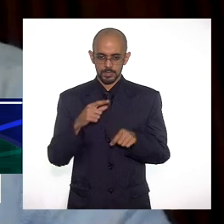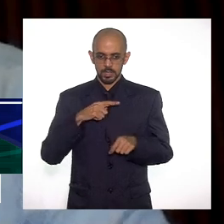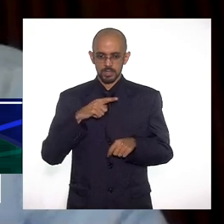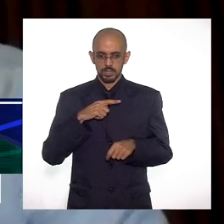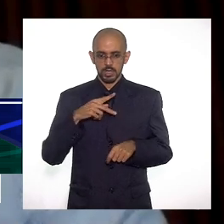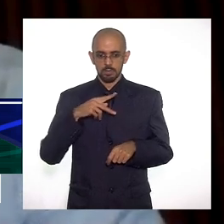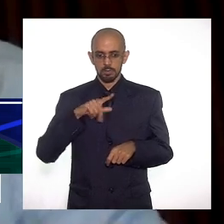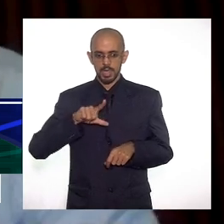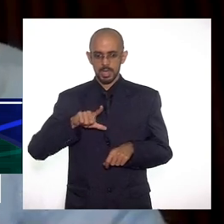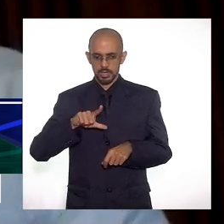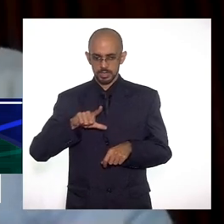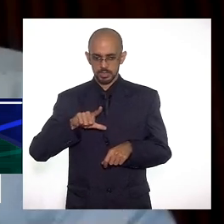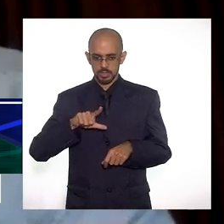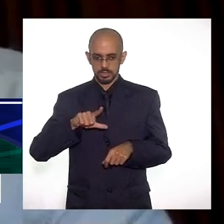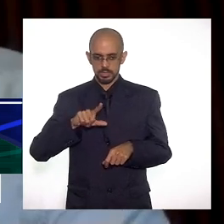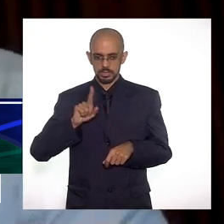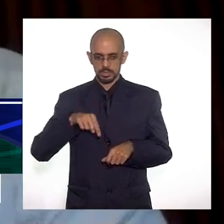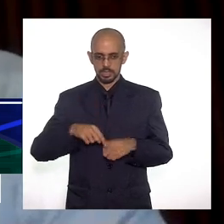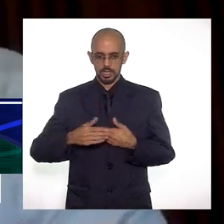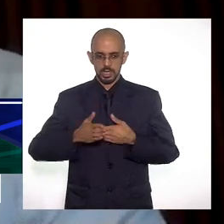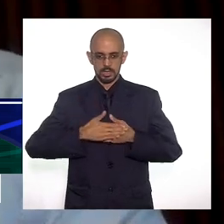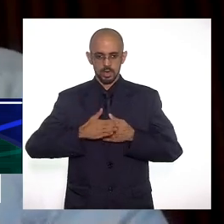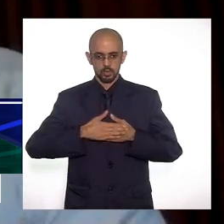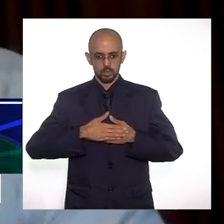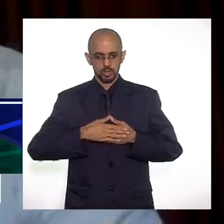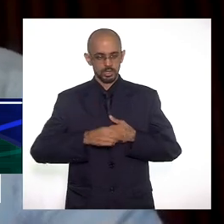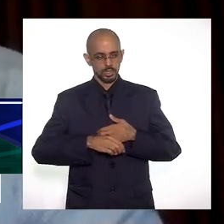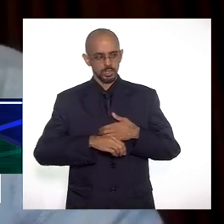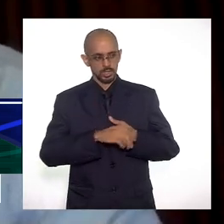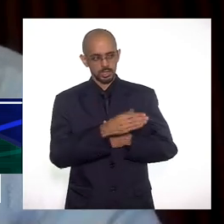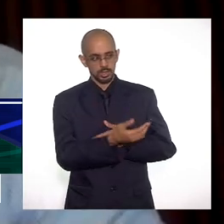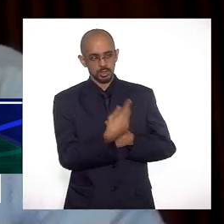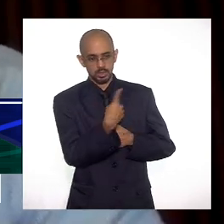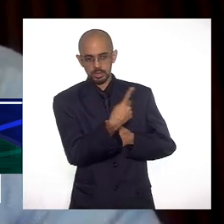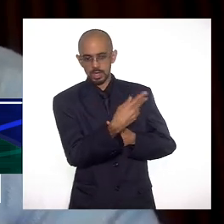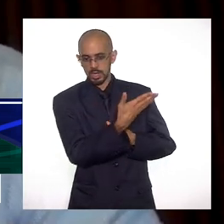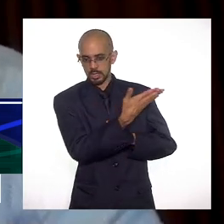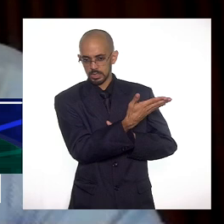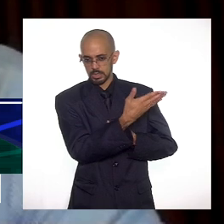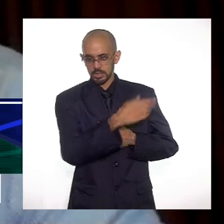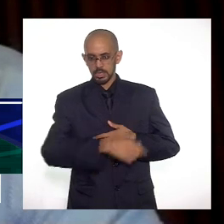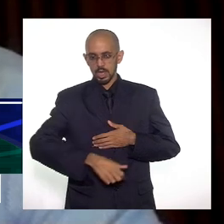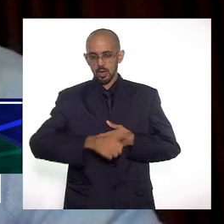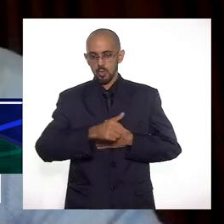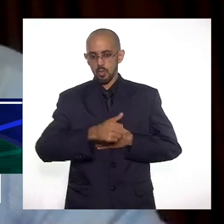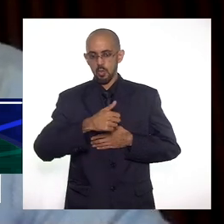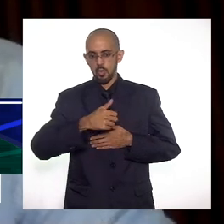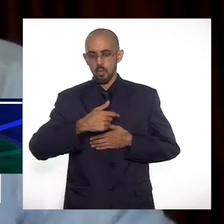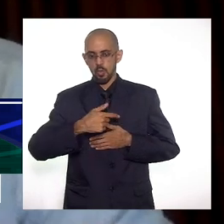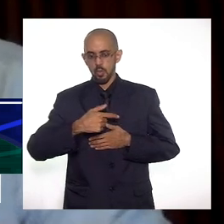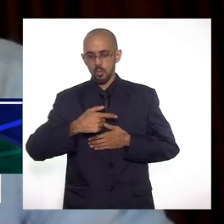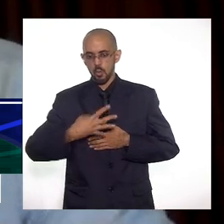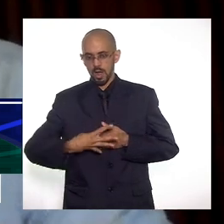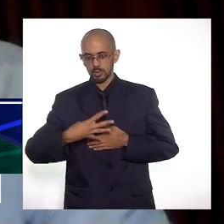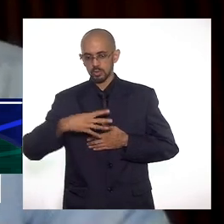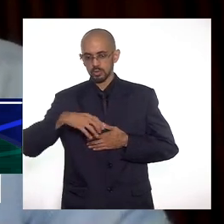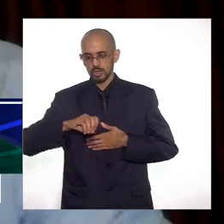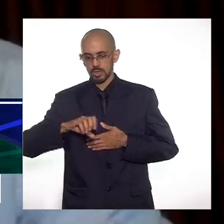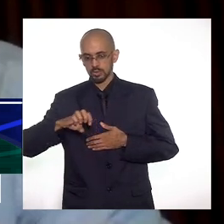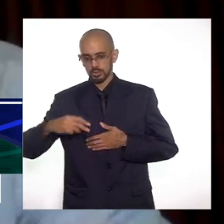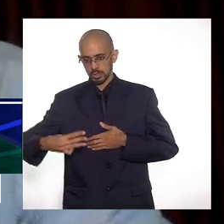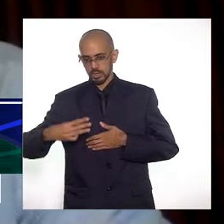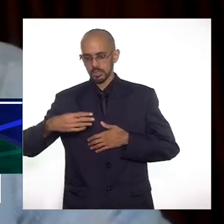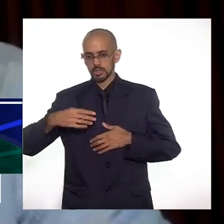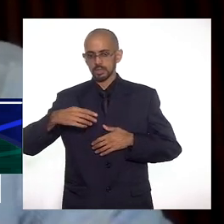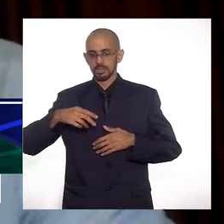PL... que é da autoria do deputado Samuel Malafaia, 1403 de 2019, que trata do